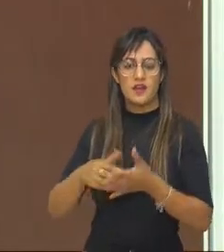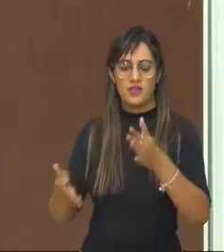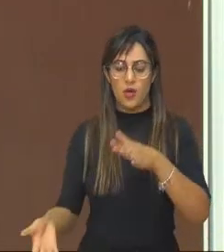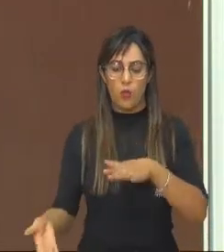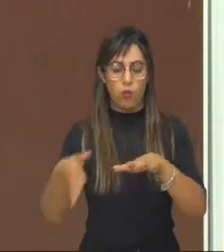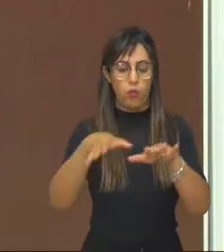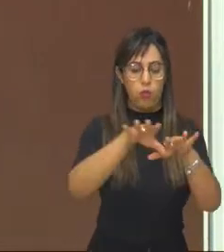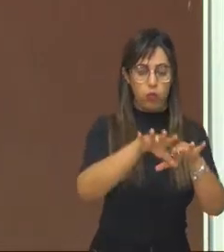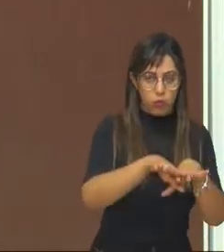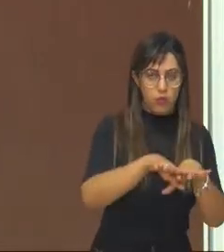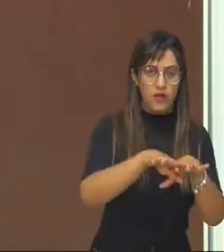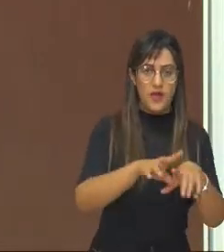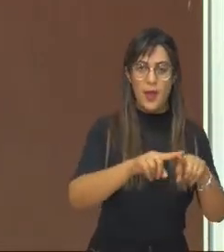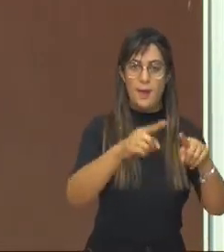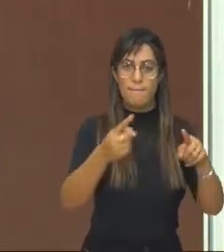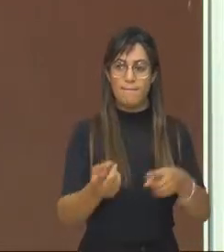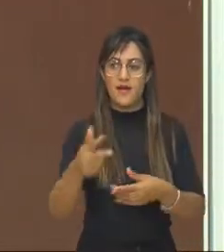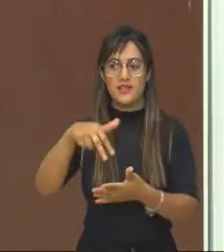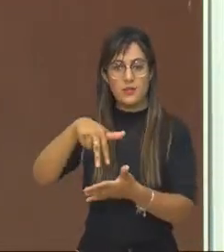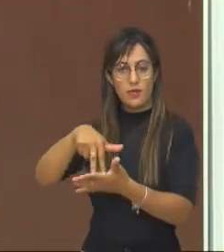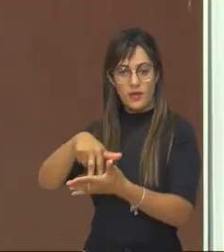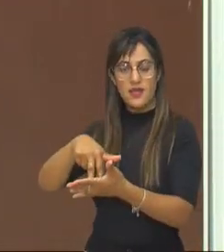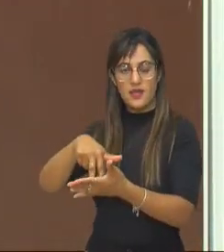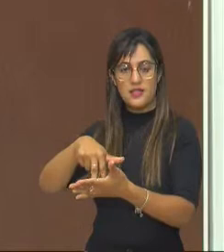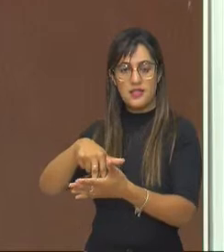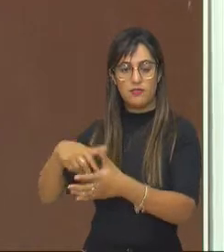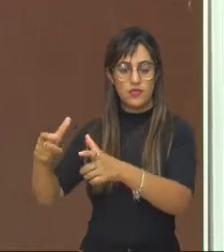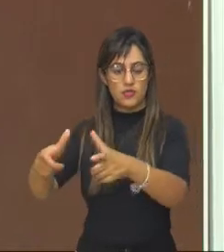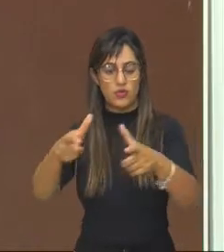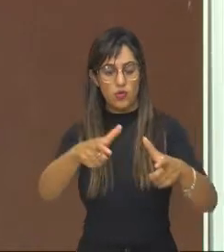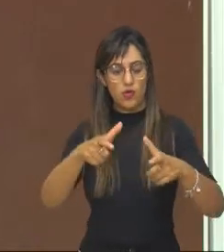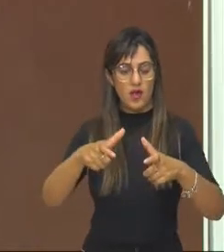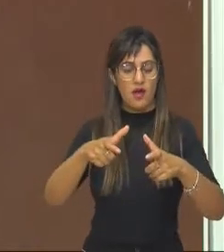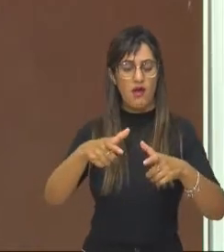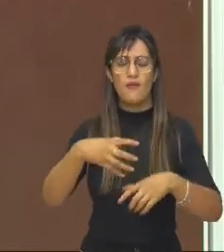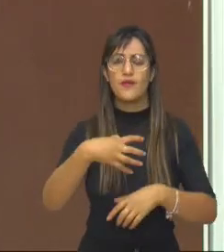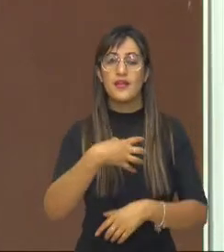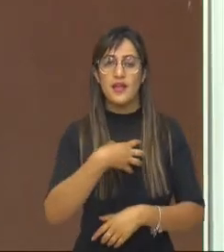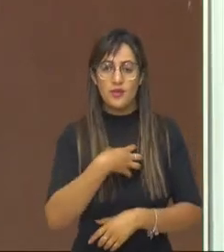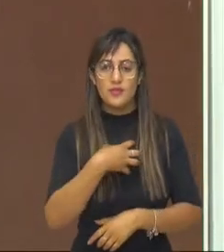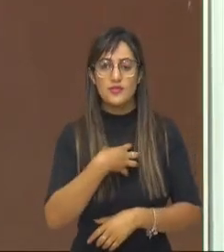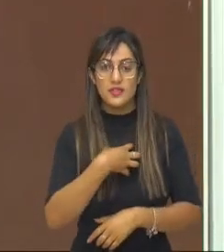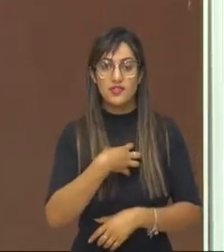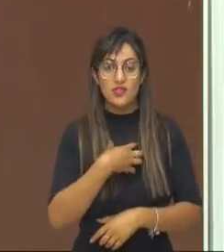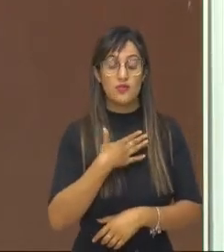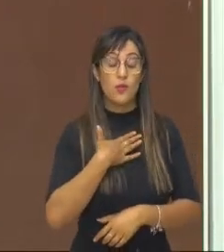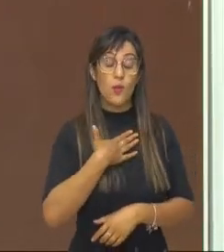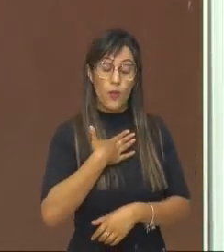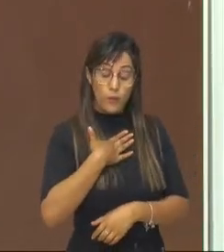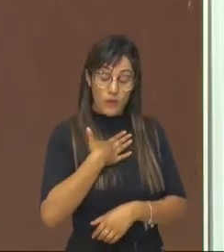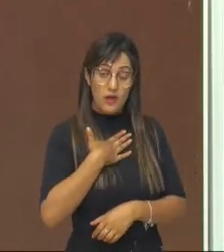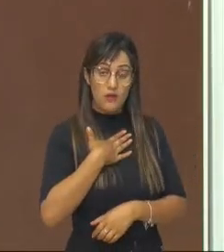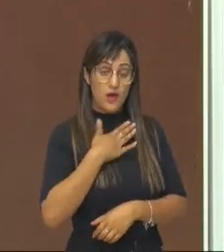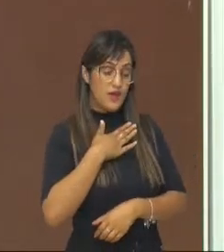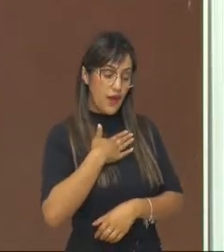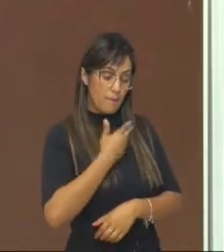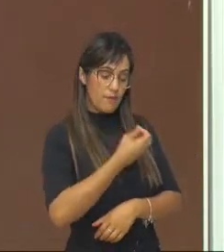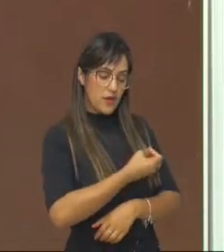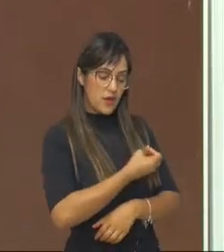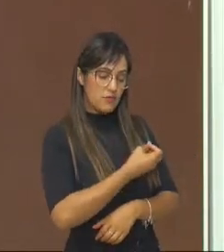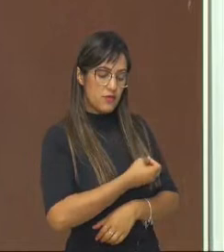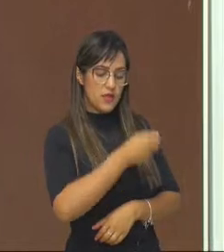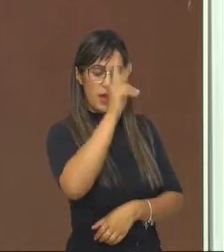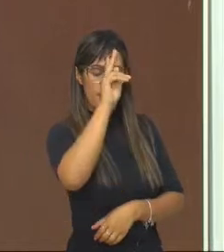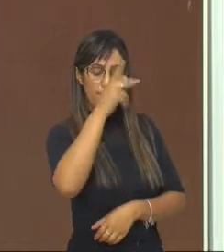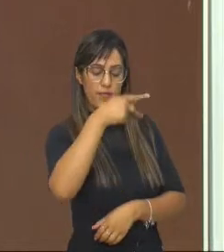gente permaneça dentro desses espaços. E o que eu senti, inclusive comigo, na minha vida pessoal, é de que